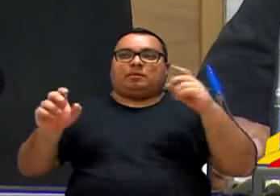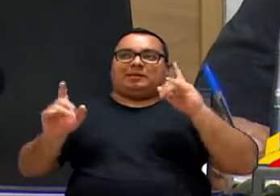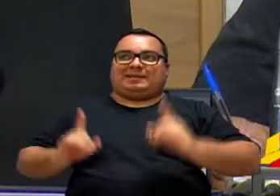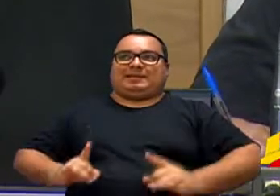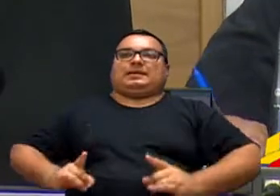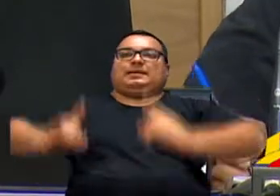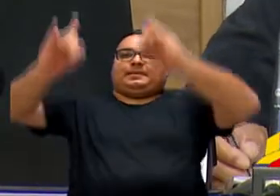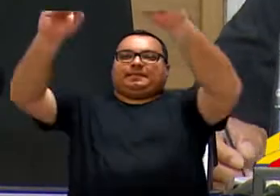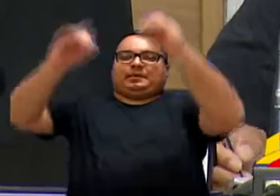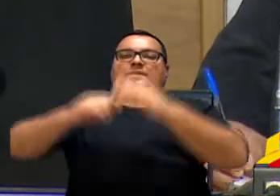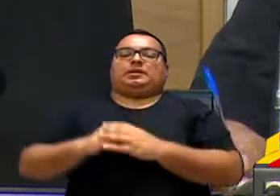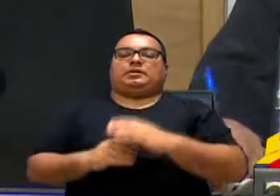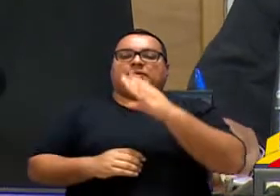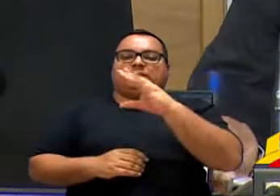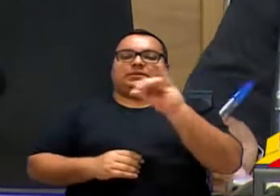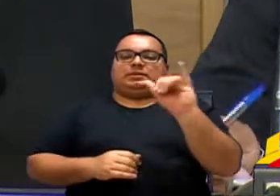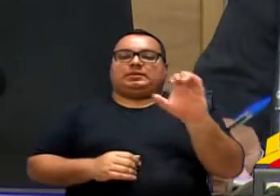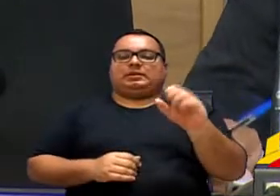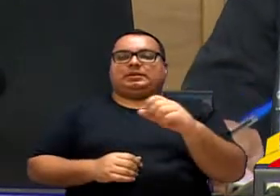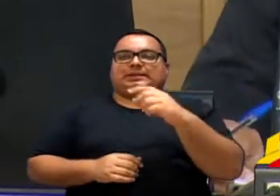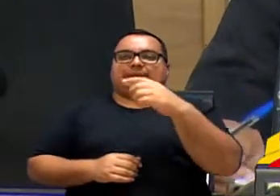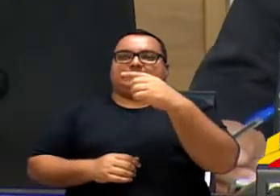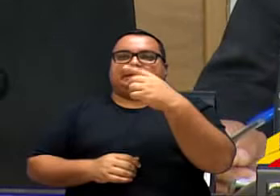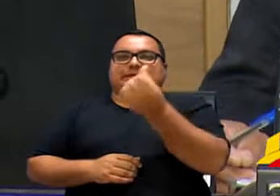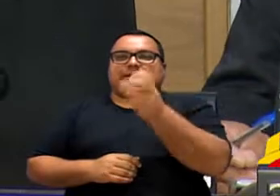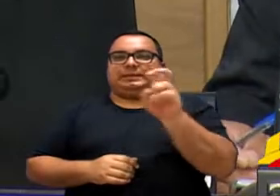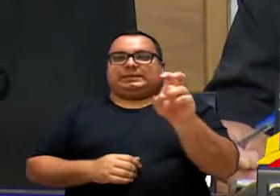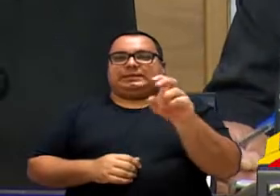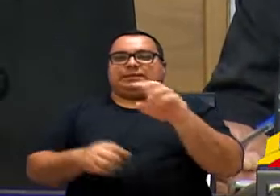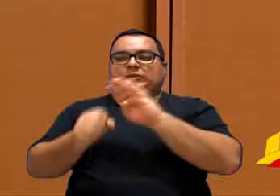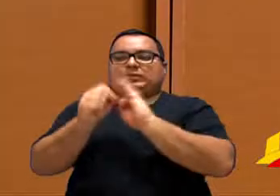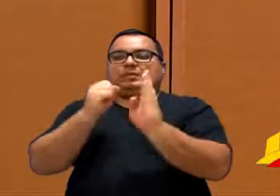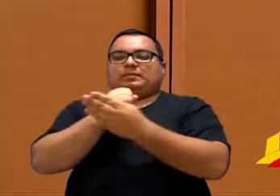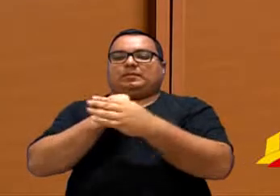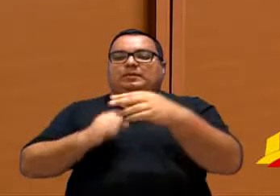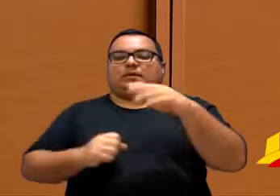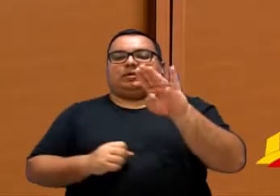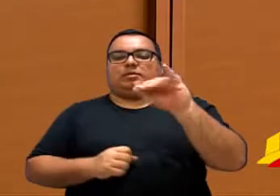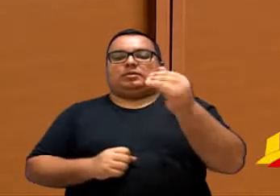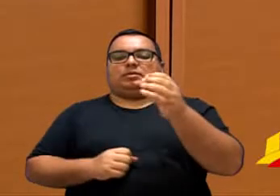público do antigo ci 65 Jardim Novo Mundo